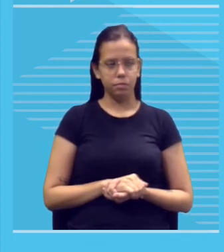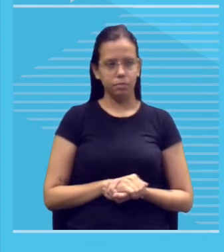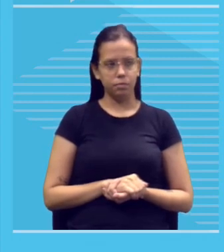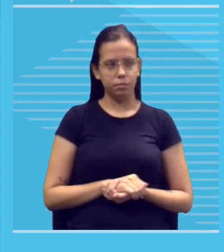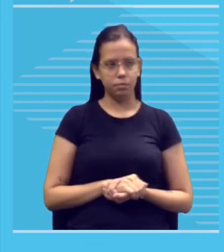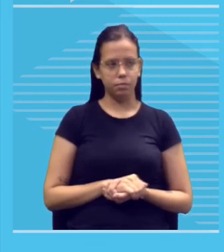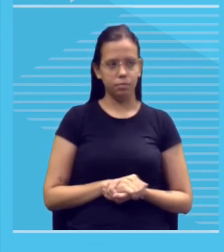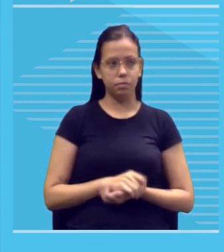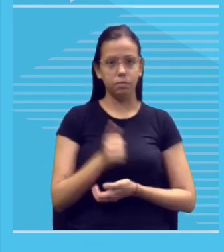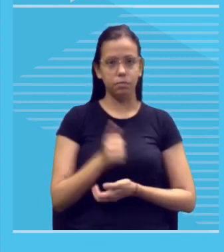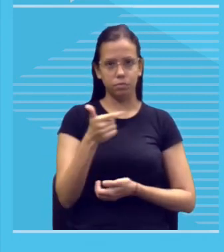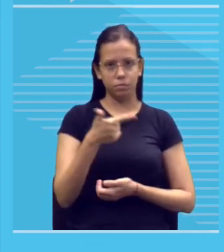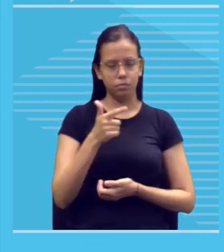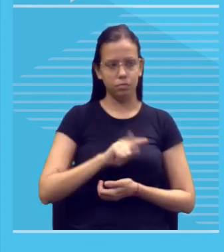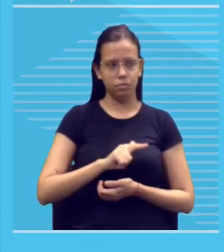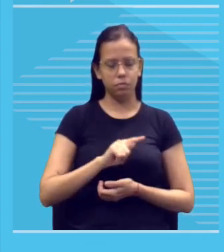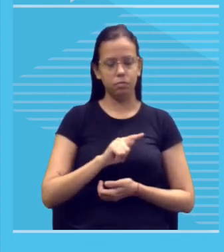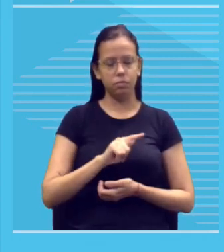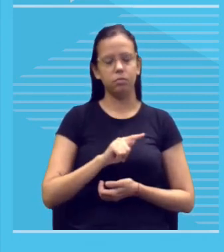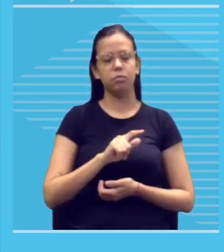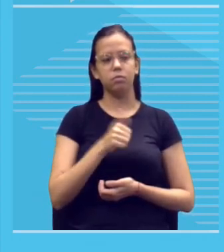10 estava somando